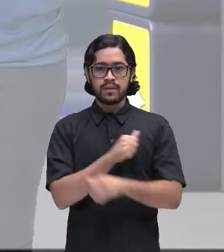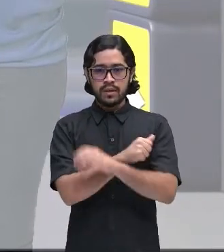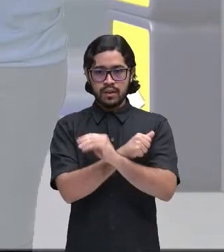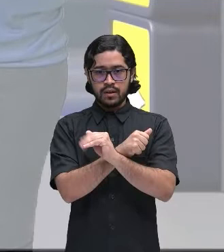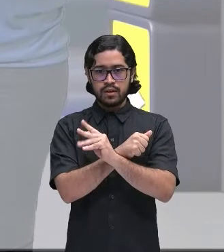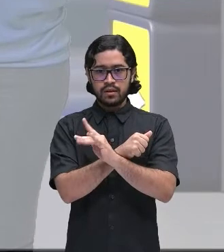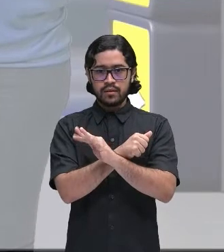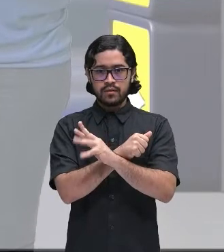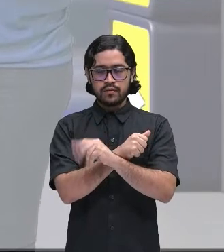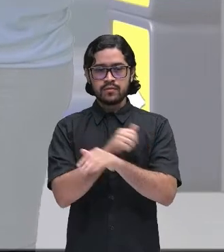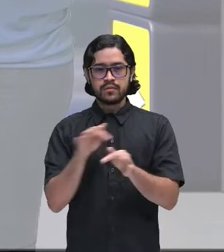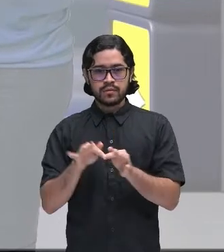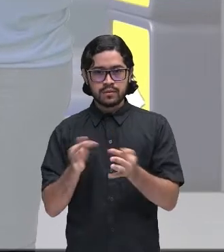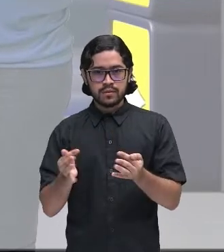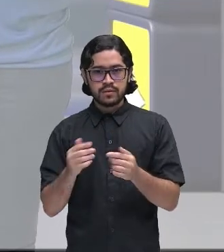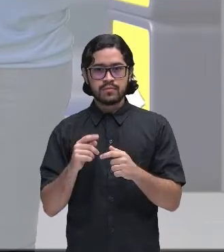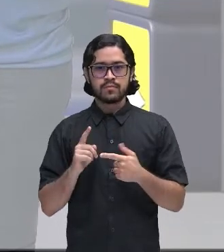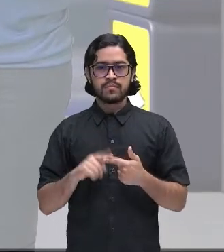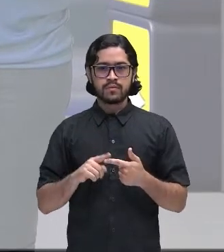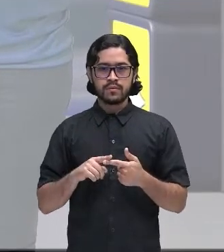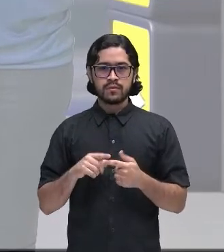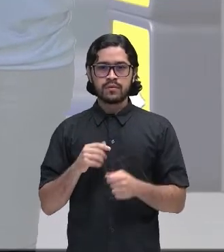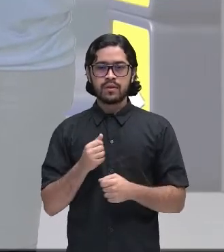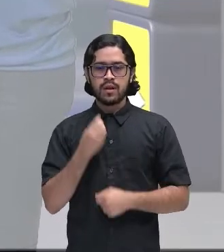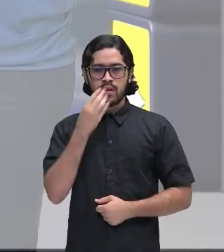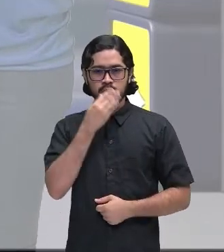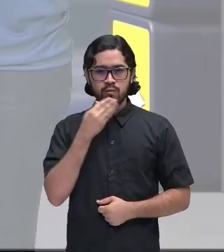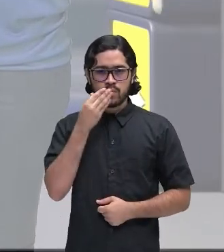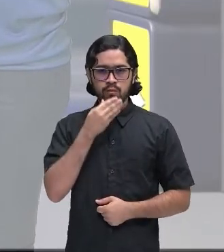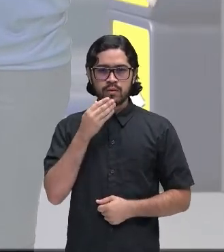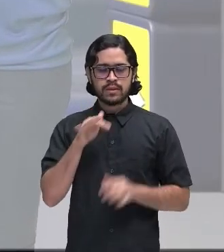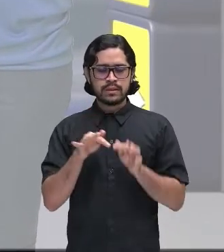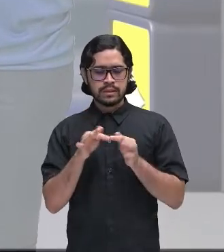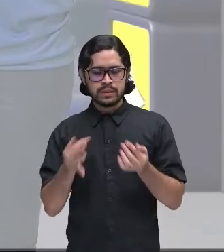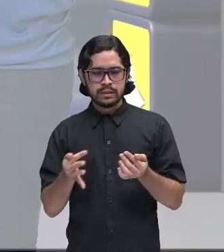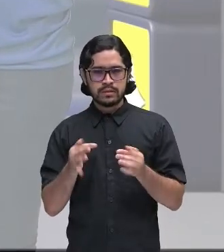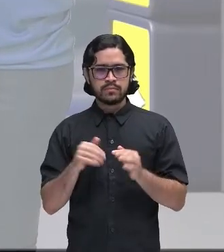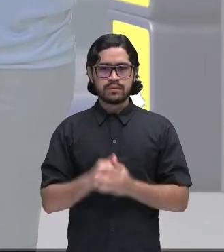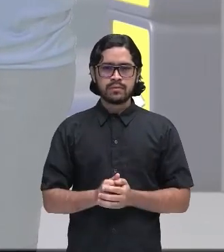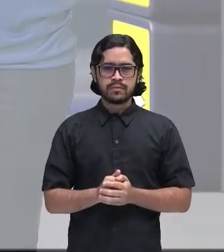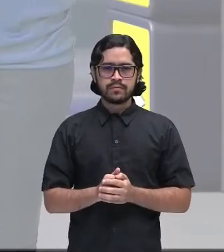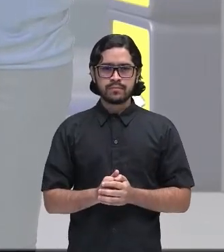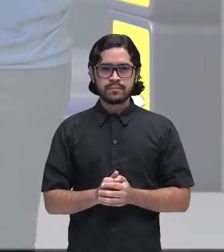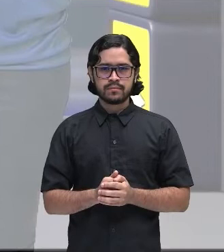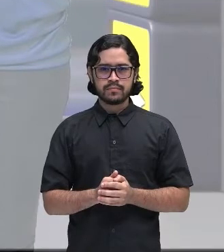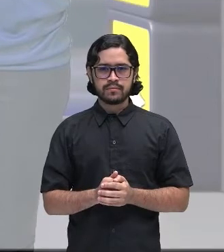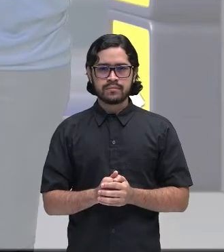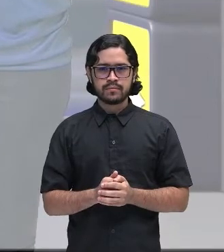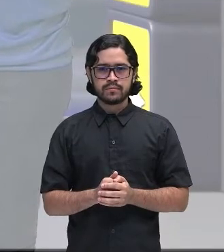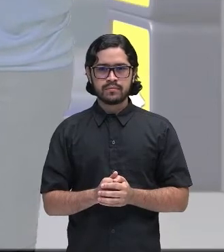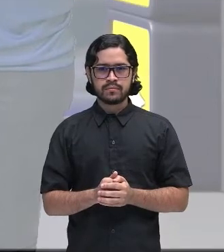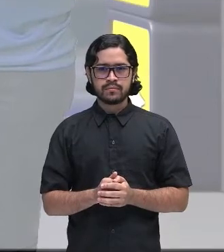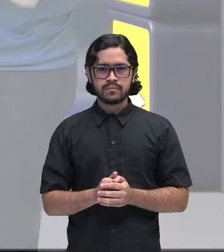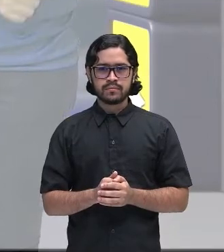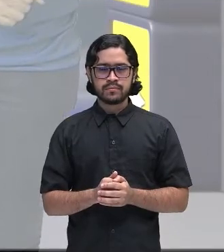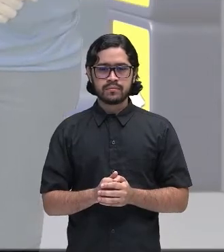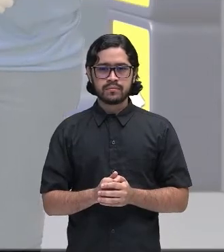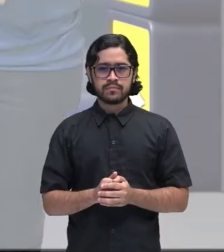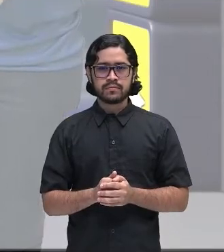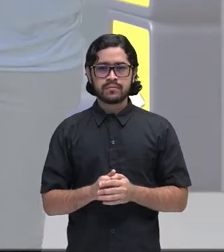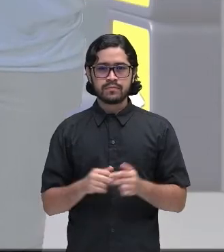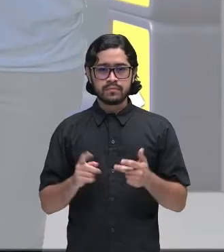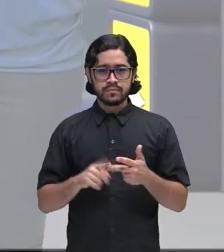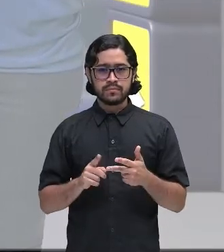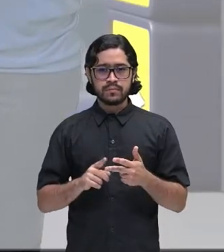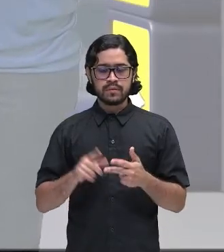simples, azoses, né, que são os açúcares simples, glicose, galactose, como nós vimos, e o